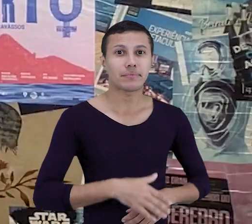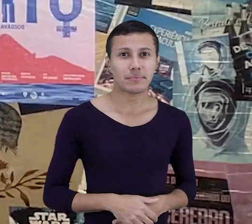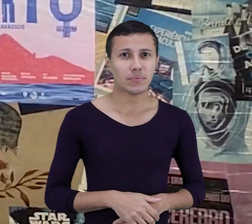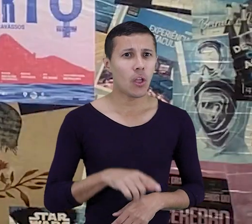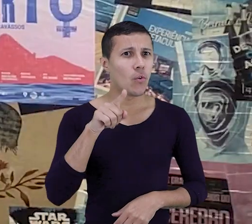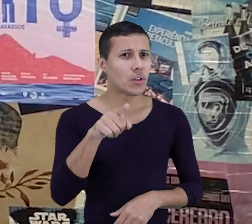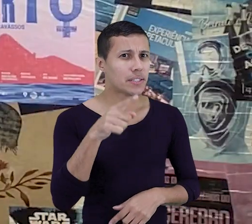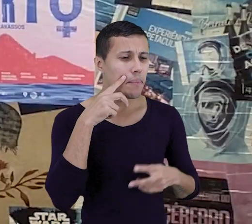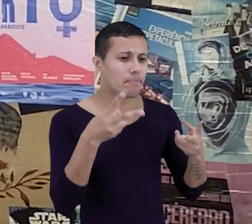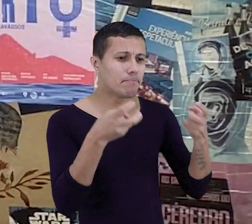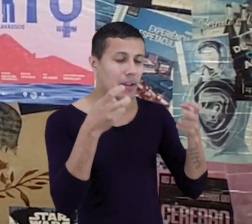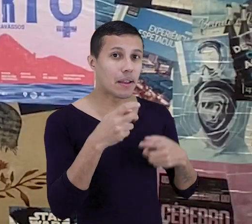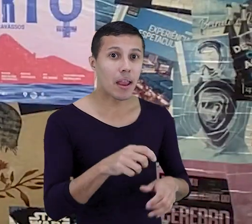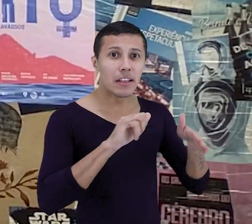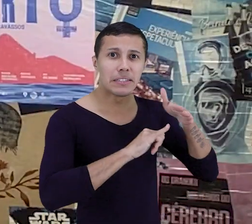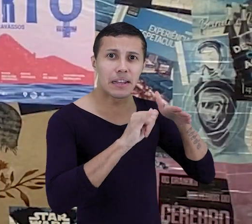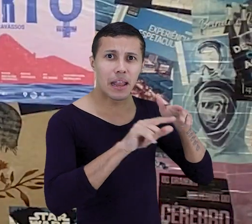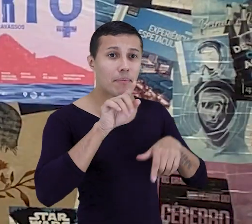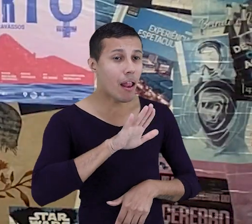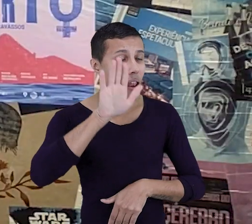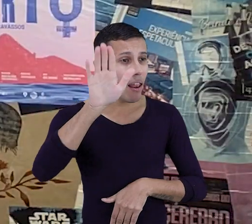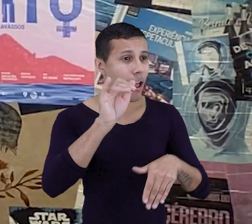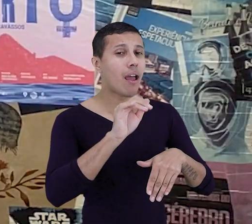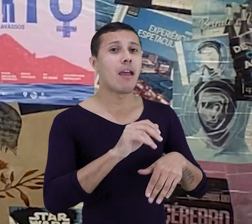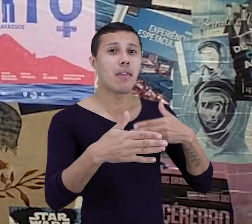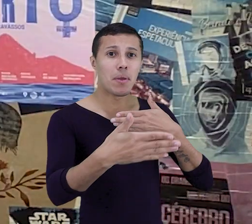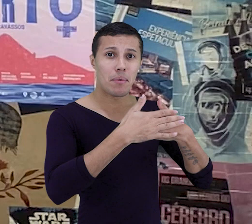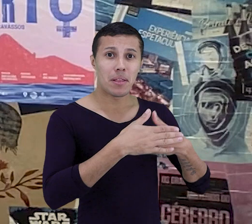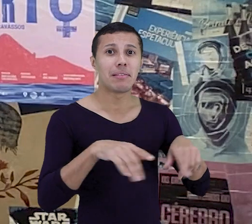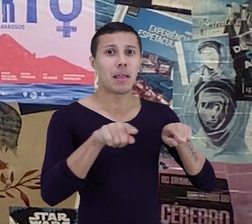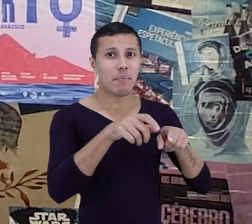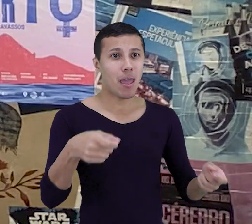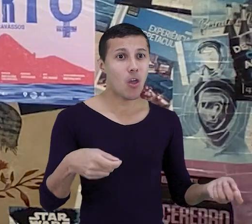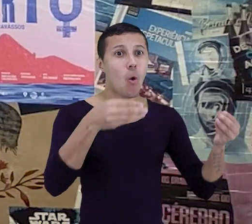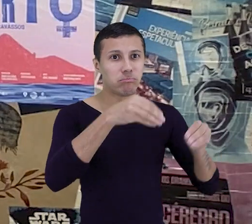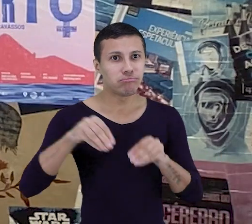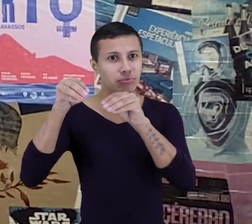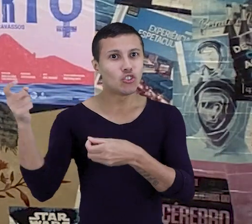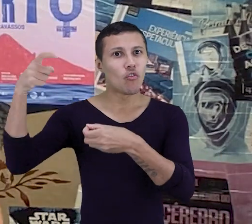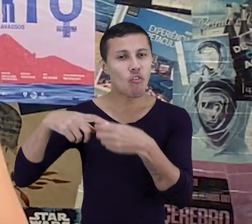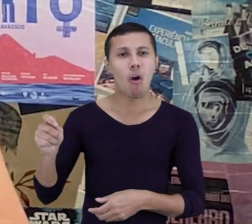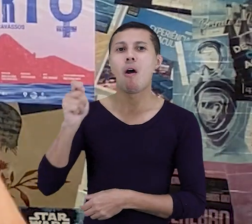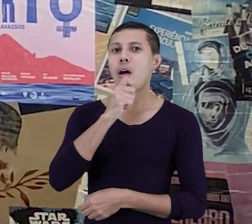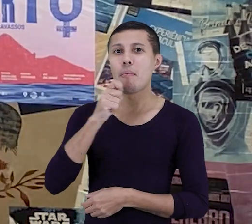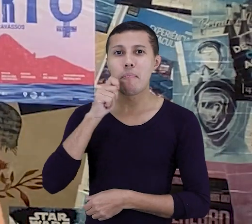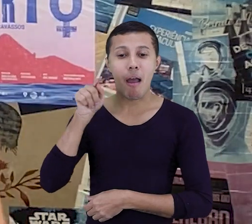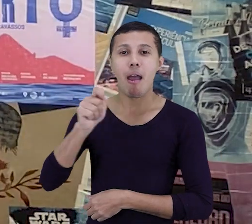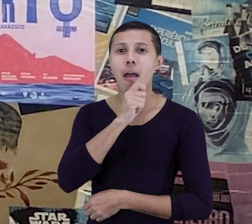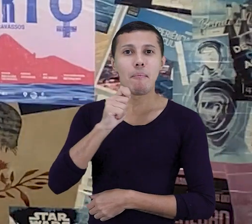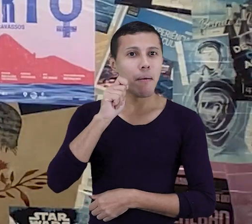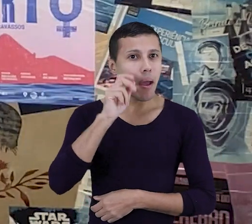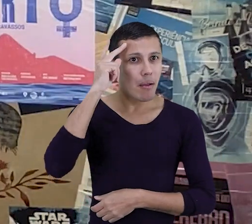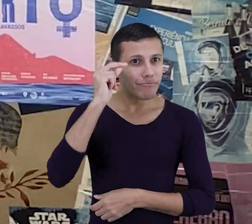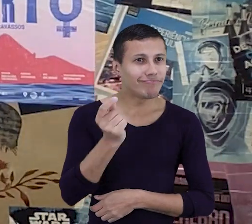você começa a se enxergar startup já ali em Ribeirão Preto e mesmo assim você volta para o Amapá. E aí no Amapá você dá essa